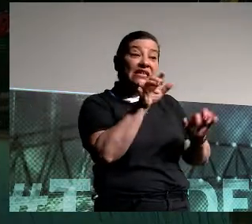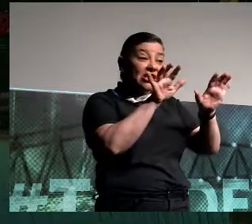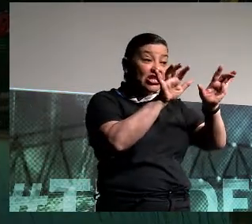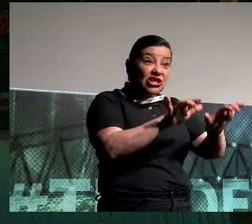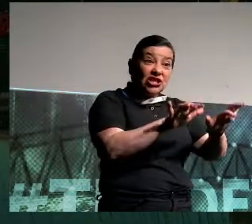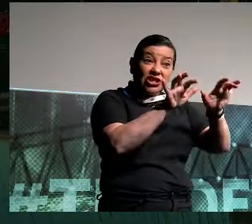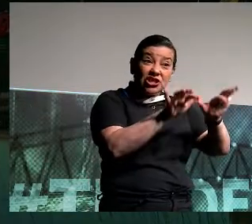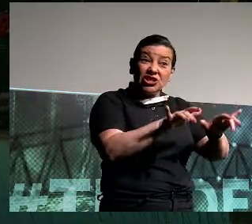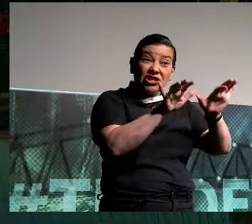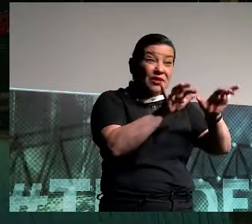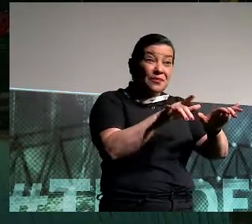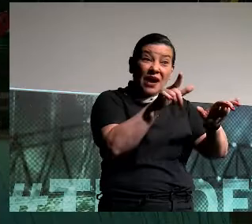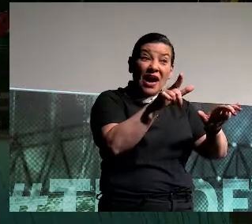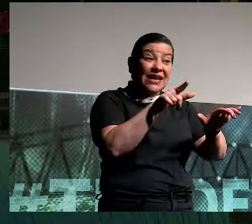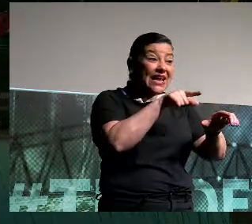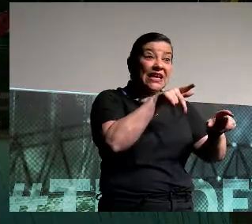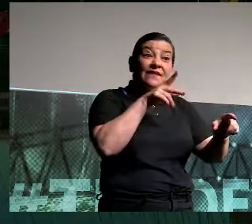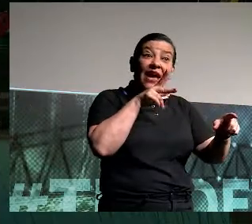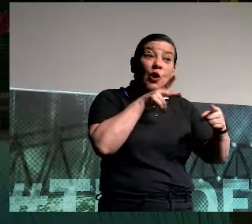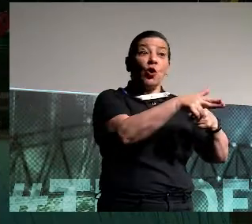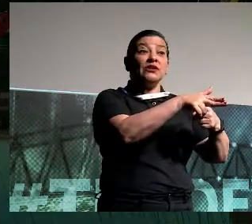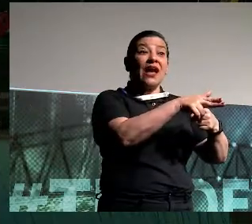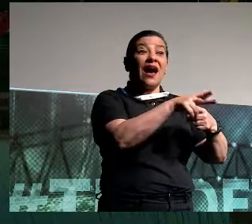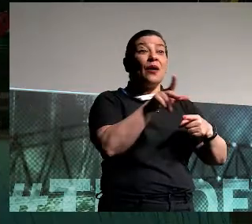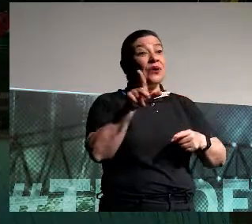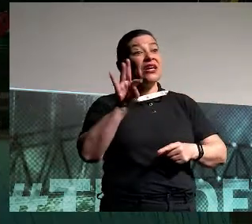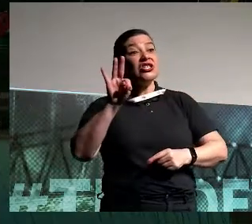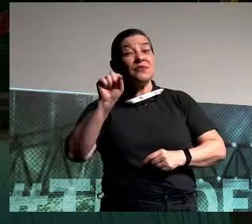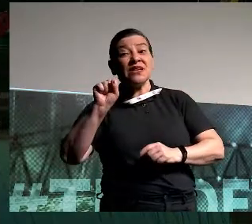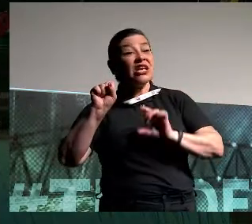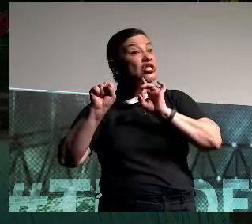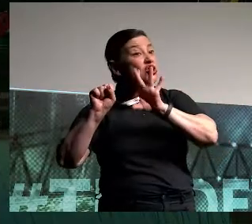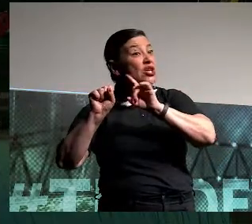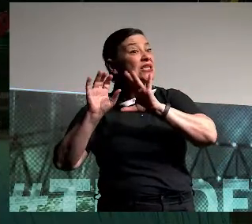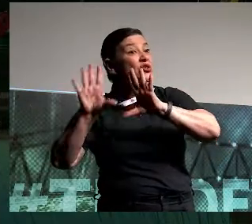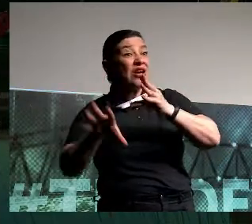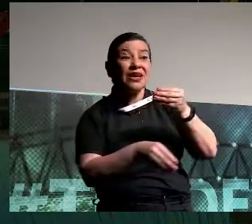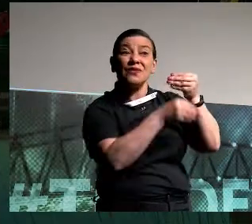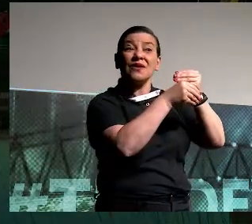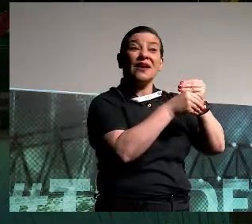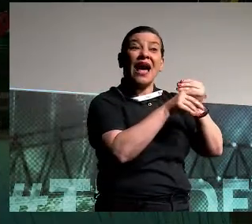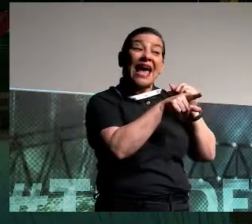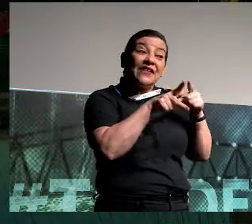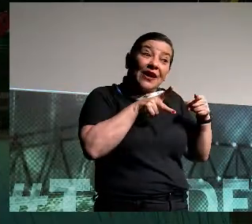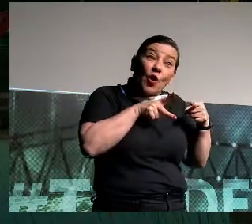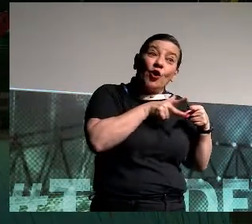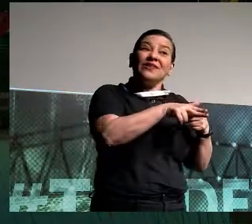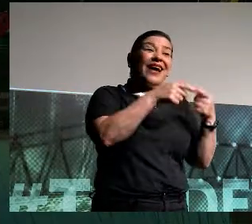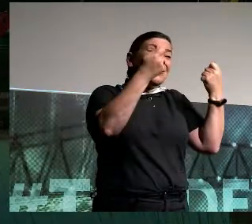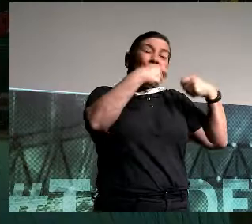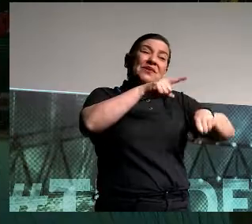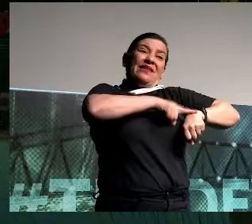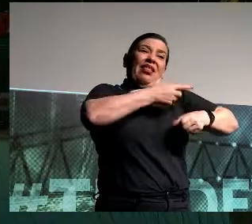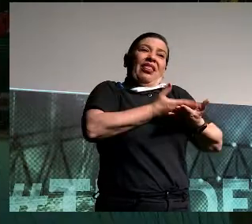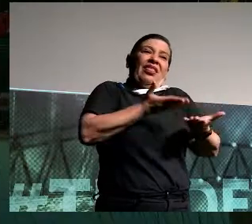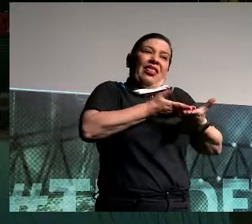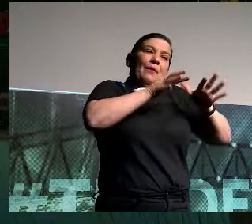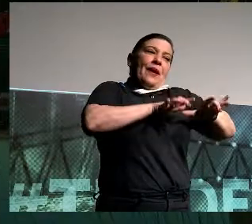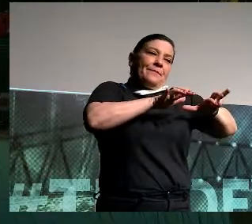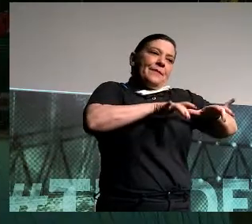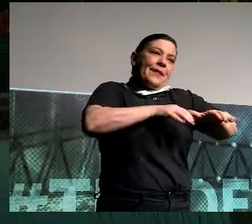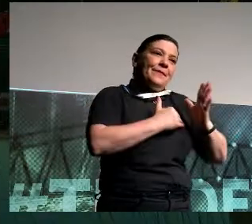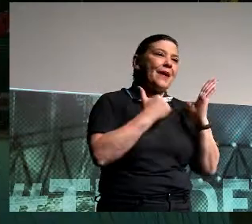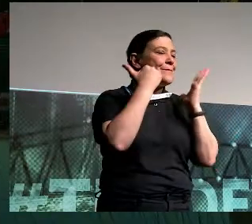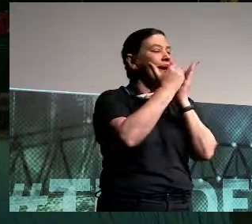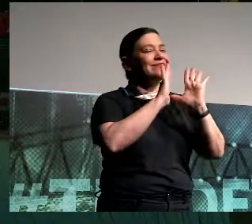que o TypeScript consegue inferir, ou seja, é o caminho contrário. E você fica no melhor balanço entre tipar apenas o que for